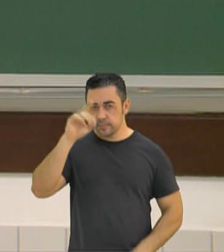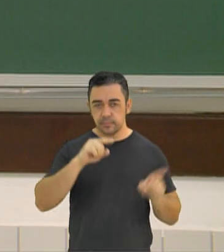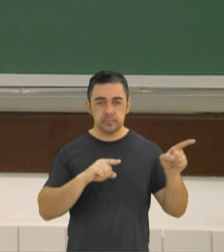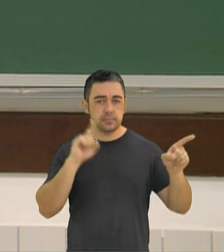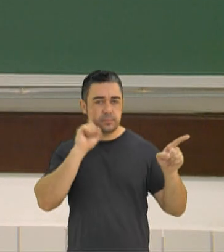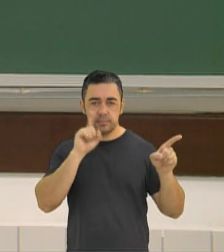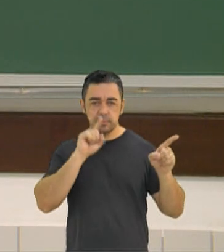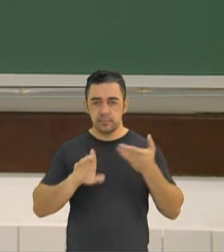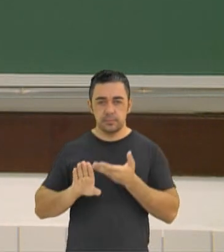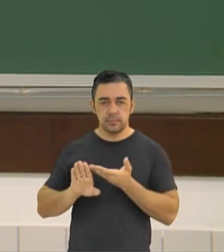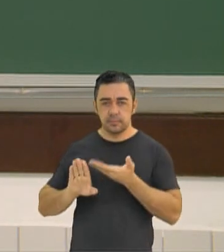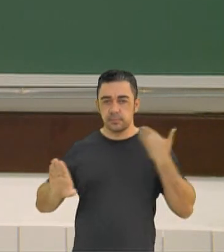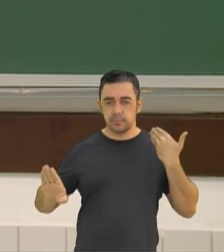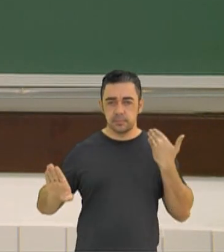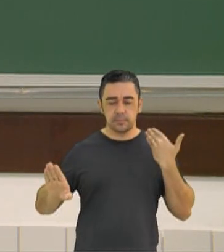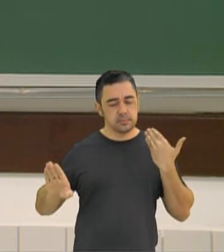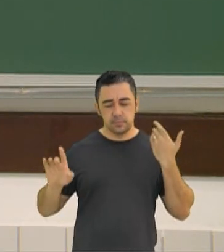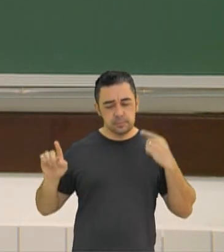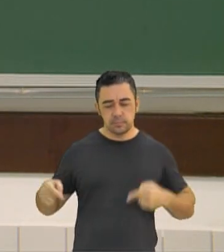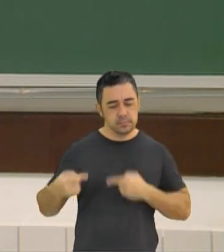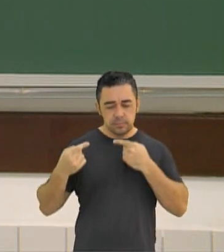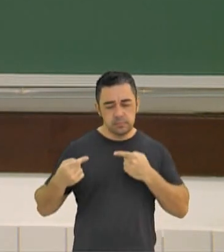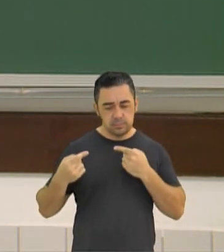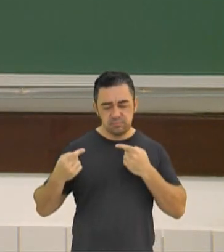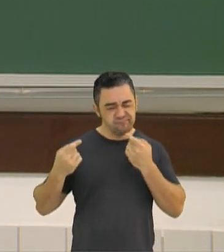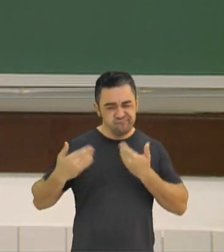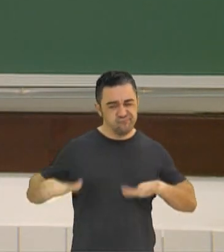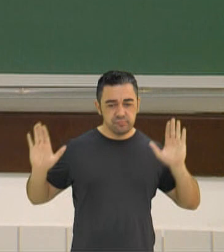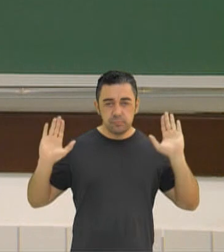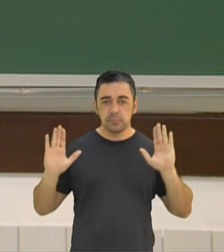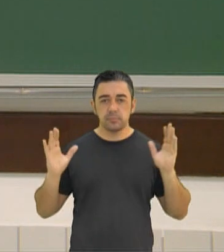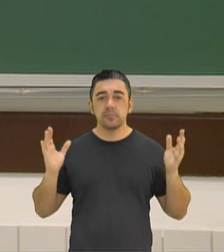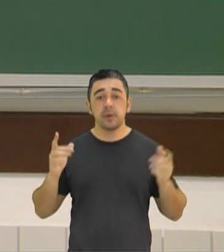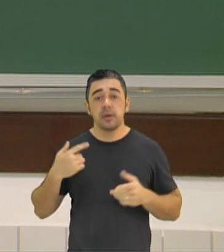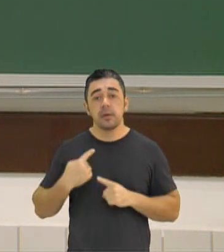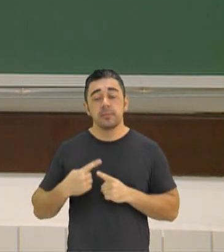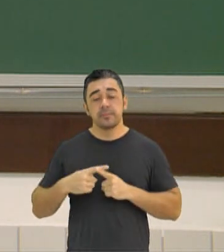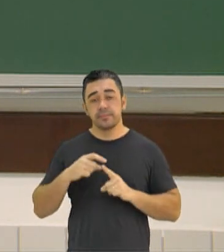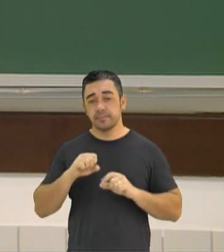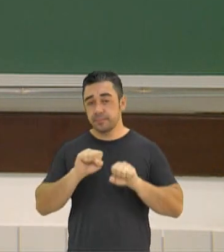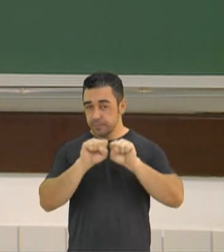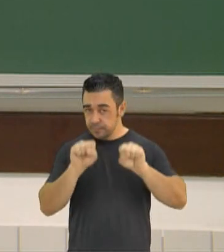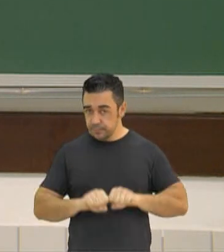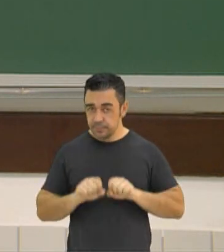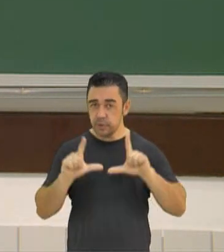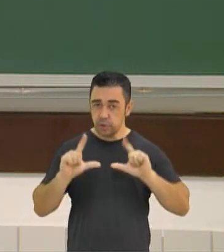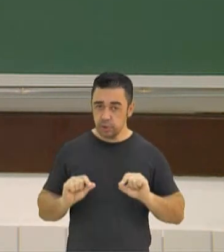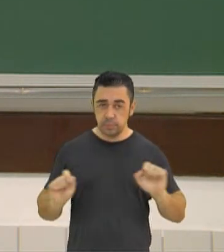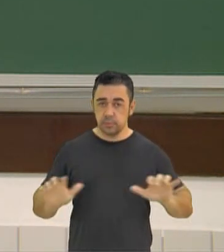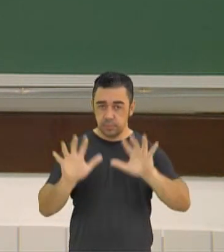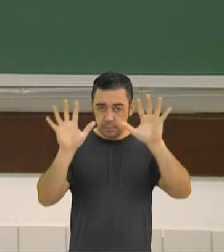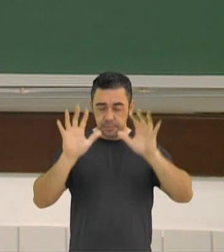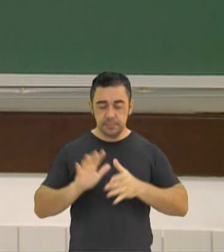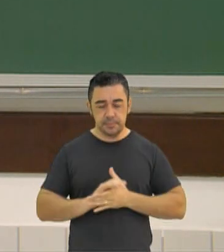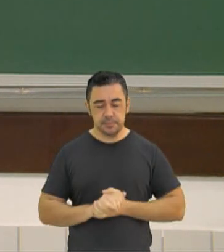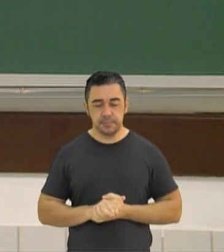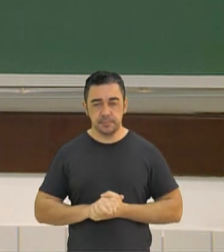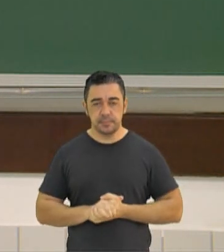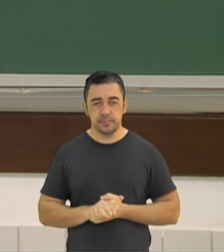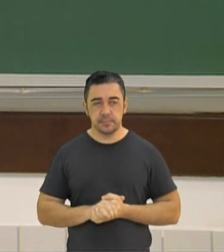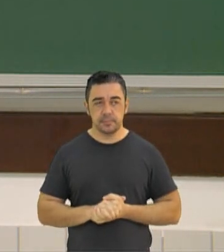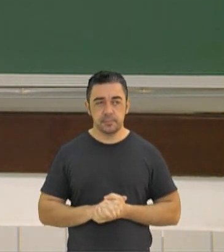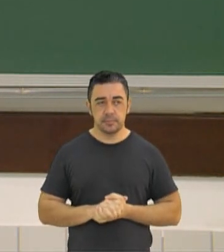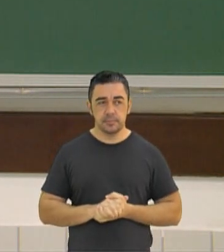se colocou no momento contra o estabelecimento dessas sistemáticas de diminuição de emissão de gases